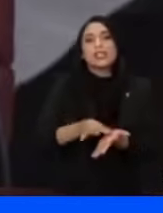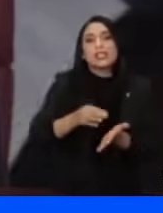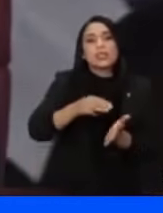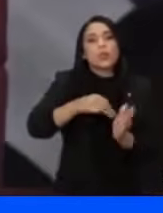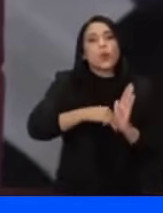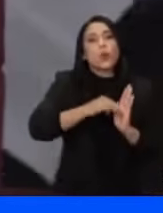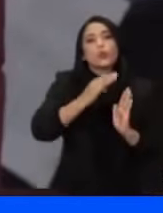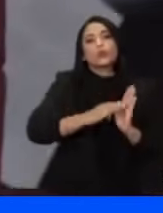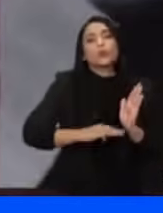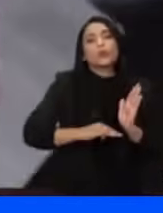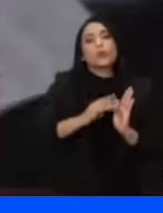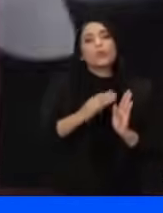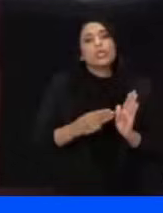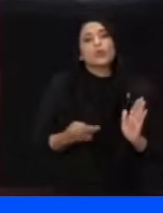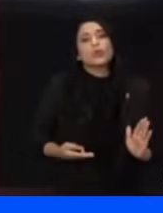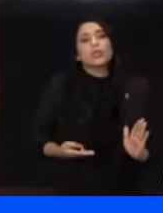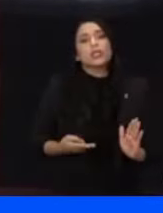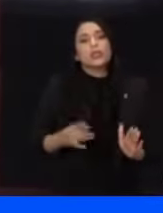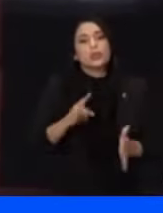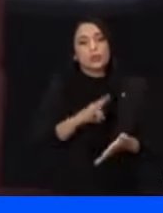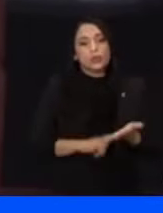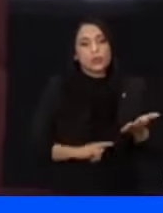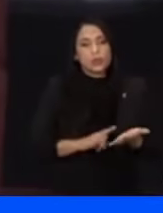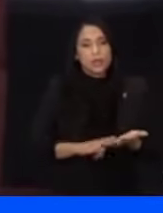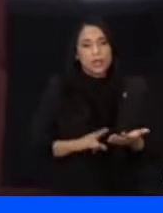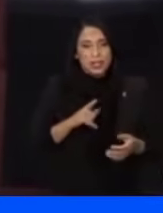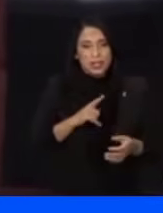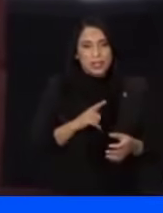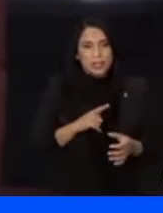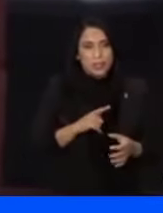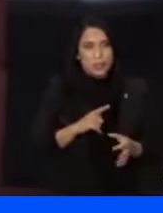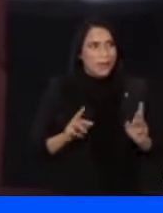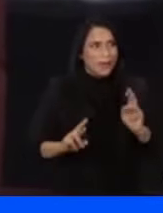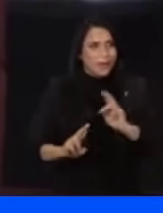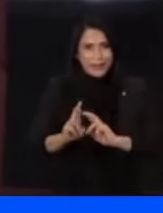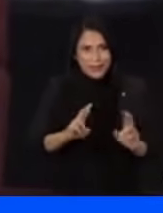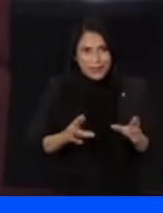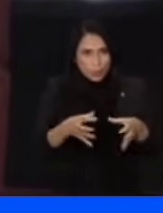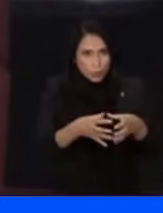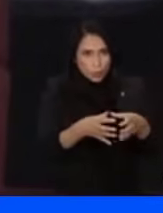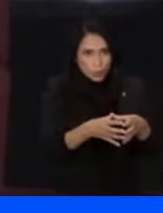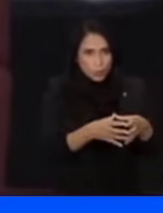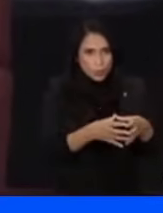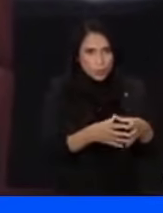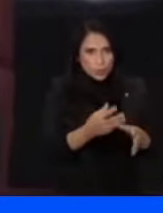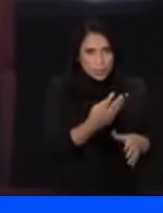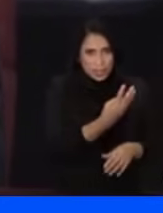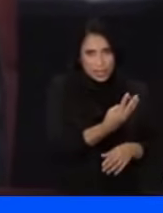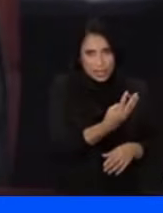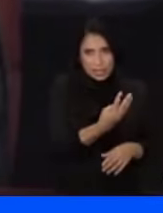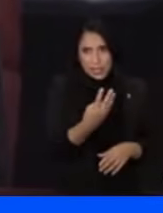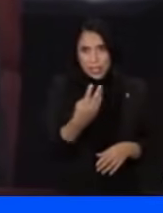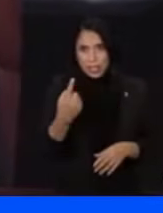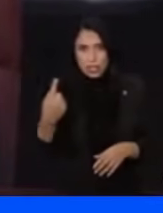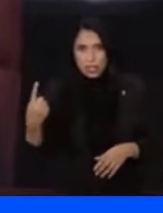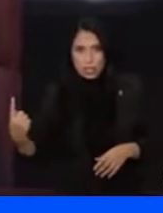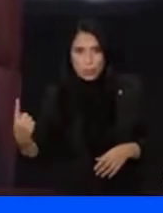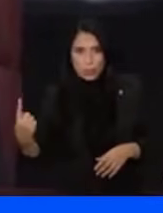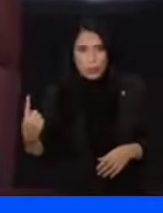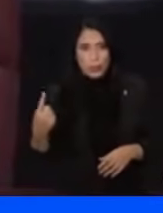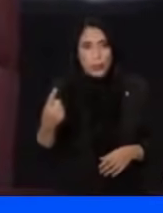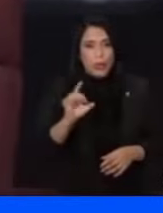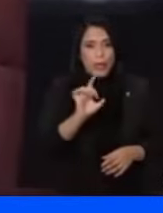decreto golpista. Veja, a relação do núcleo de executório, núcleo 3 com o núcleo 1,